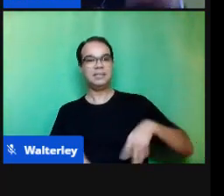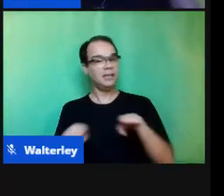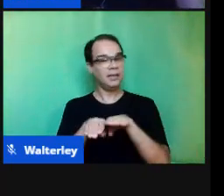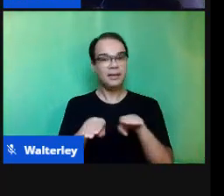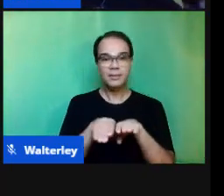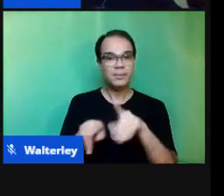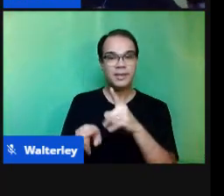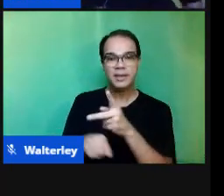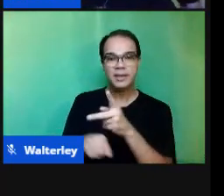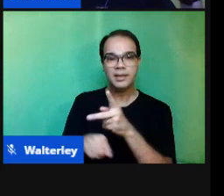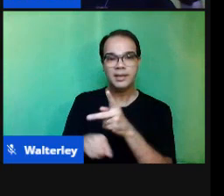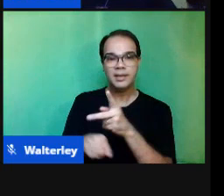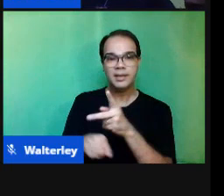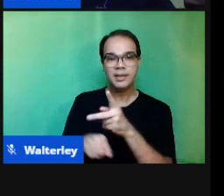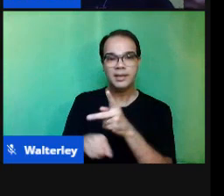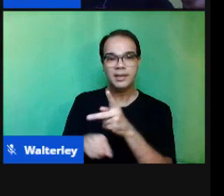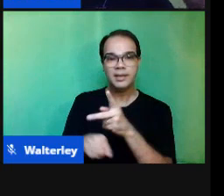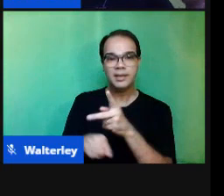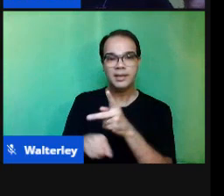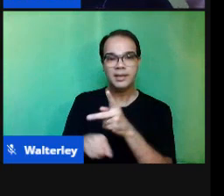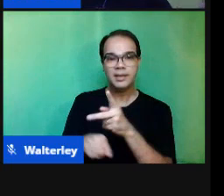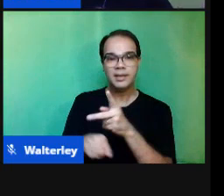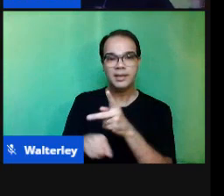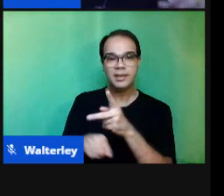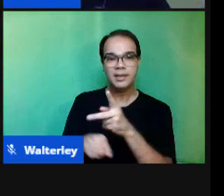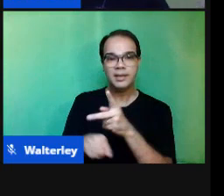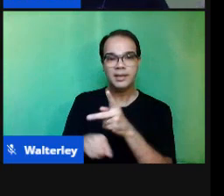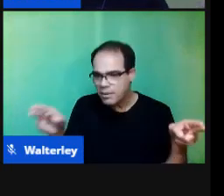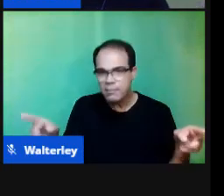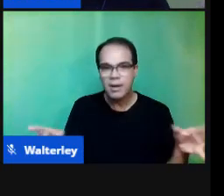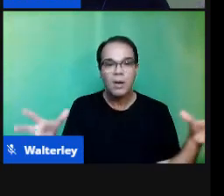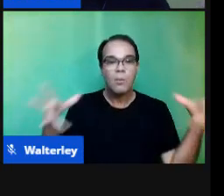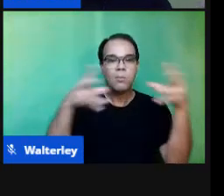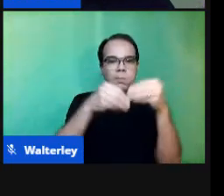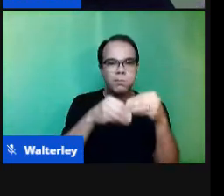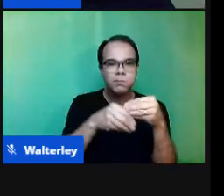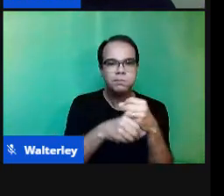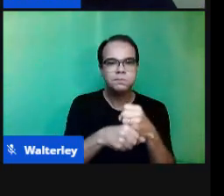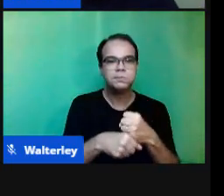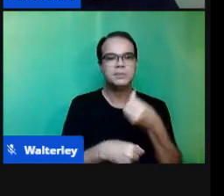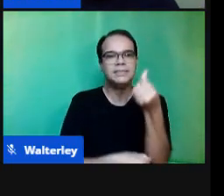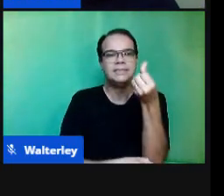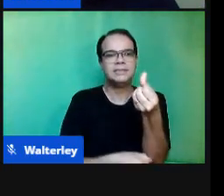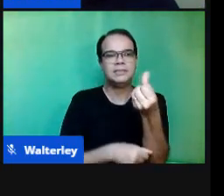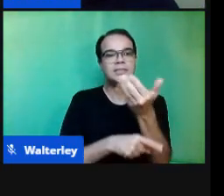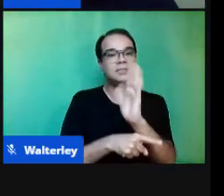Festas Bororos. Isso aí mais na região do Mato Grosso atual.